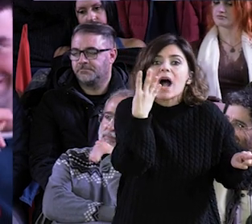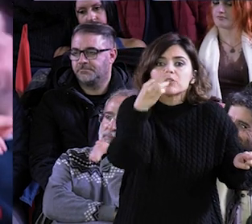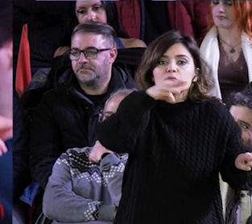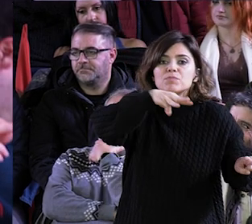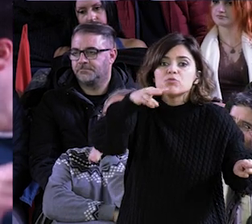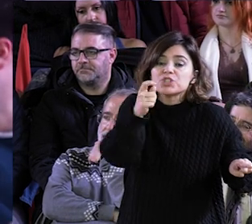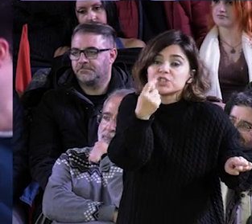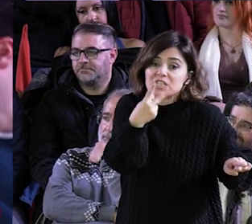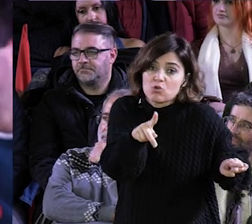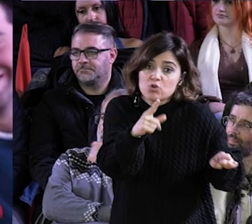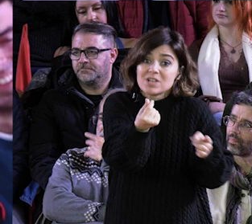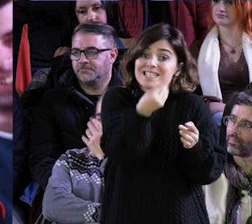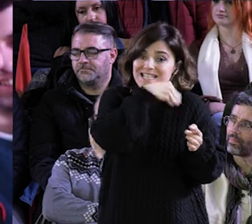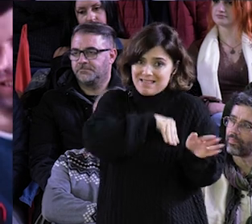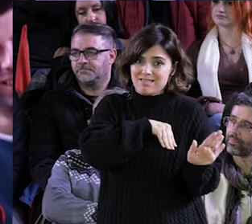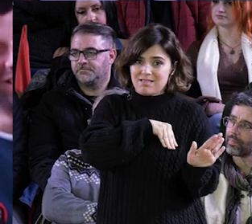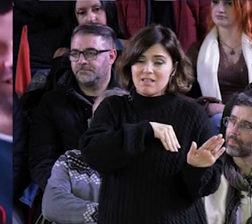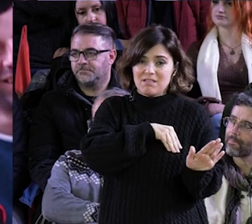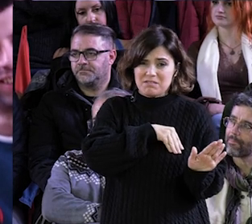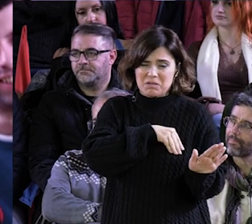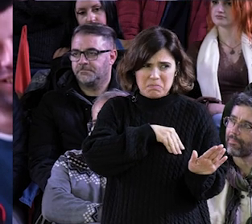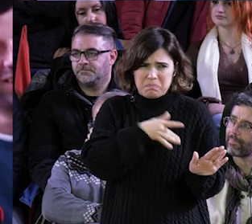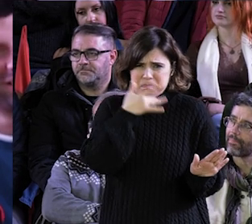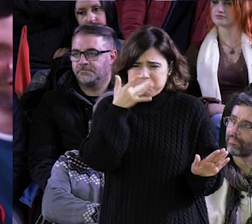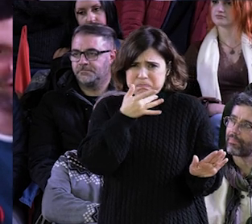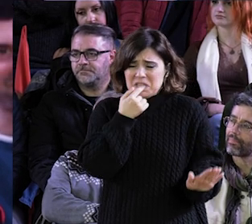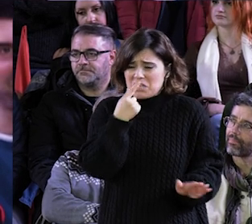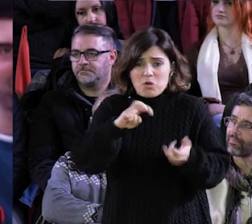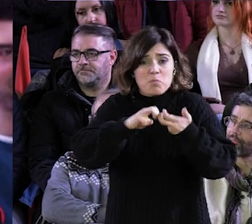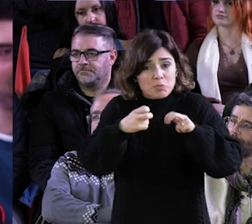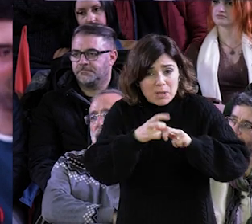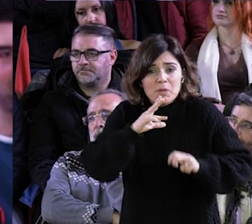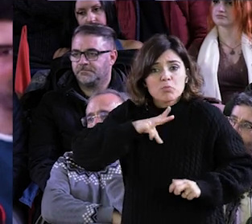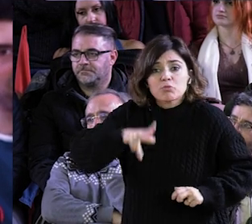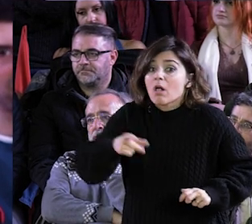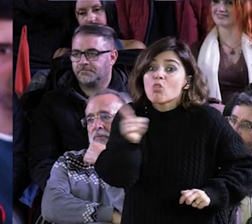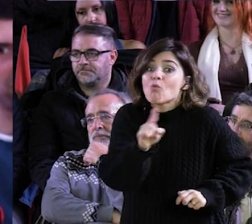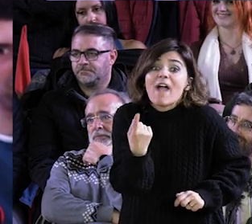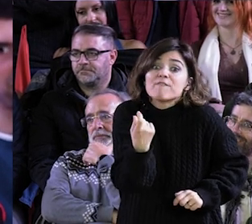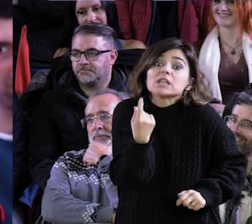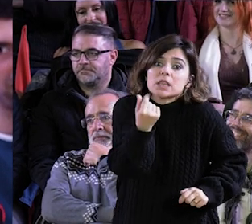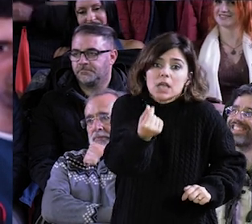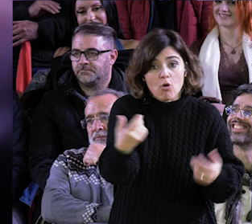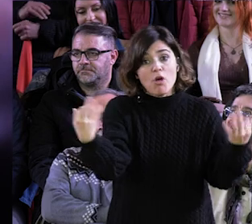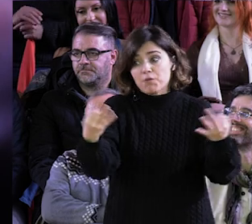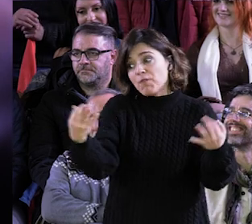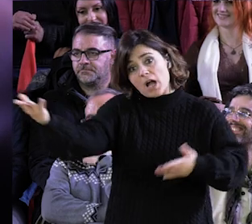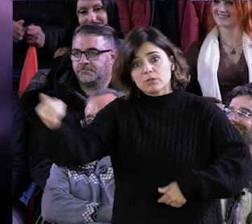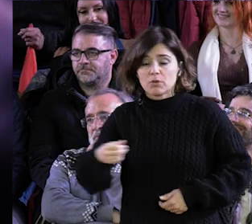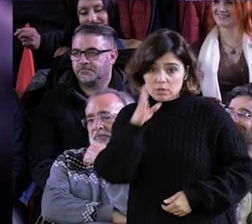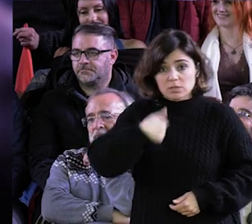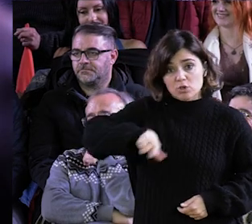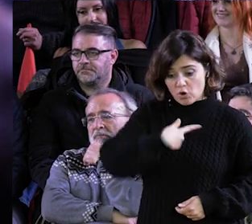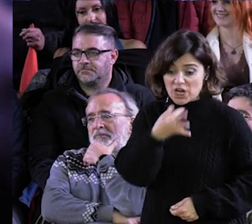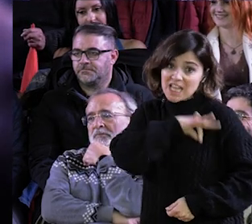salários, teve a desfaçatez de dizer que o problema do país não é a falta de dinheiro. Olha, pudera, realmente. Se todos nós